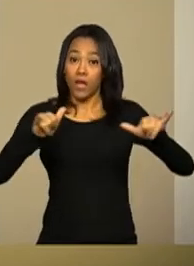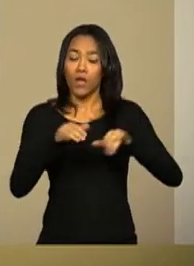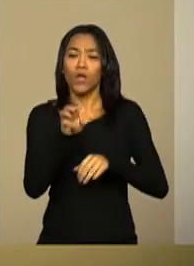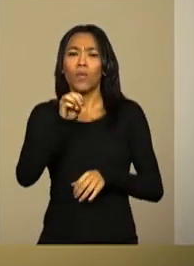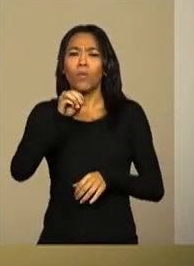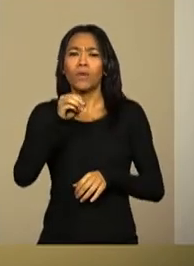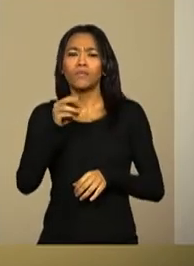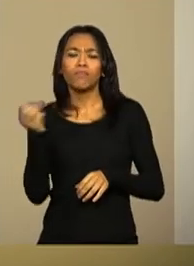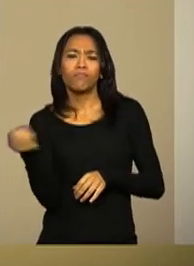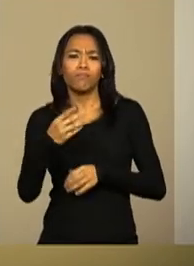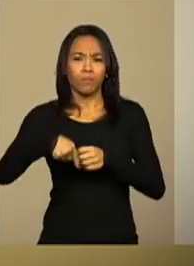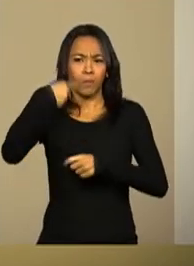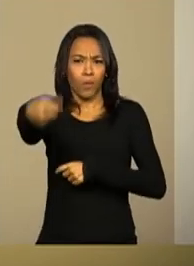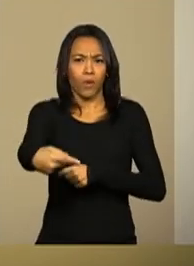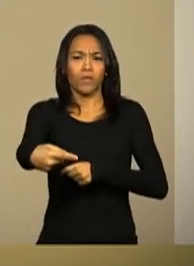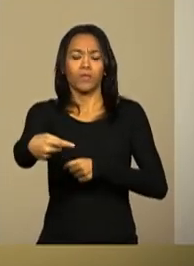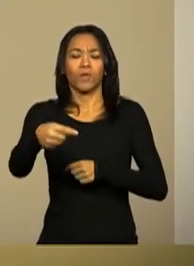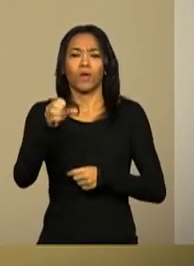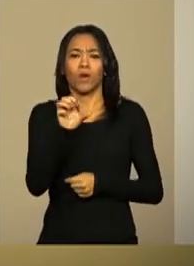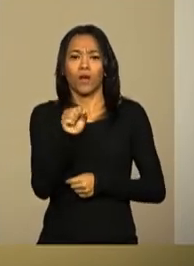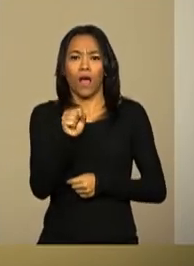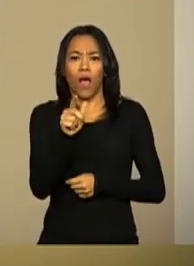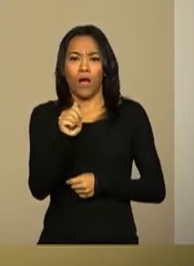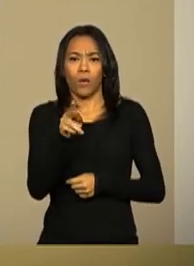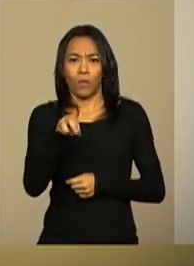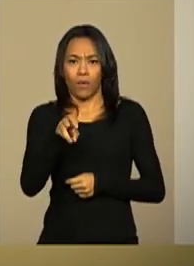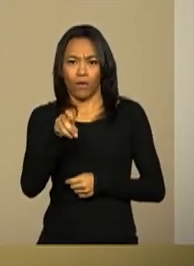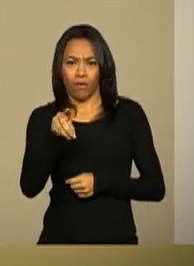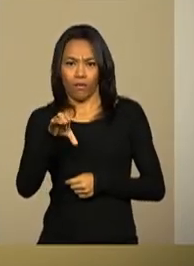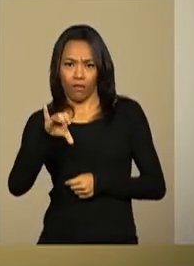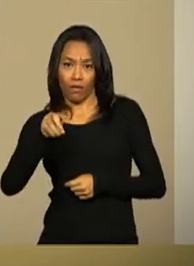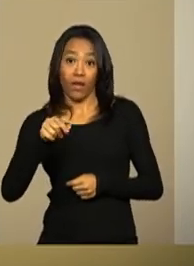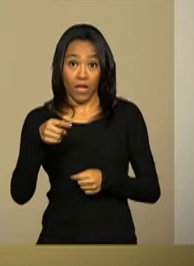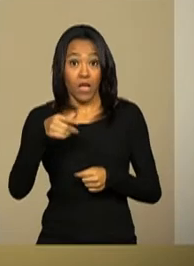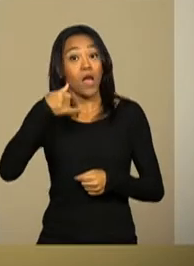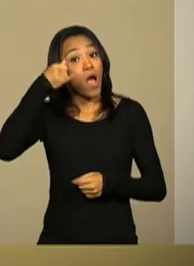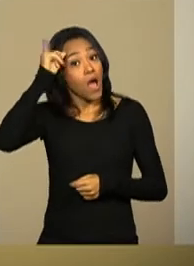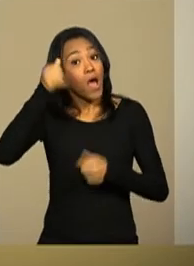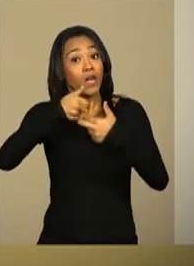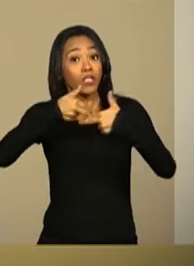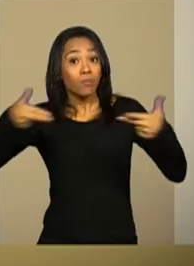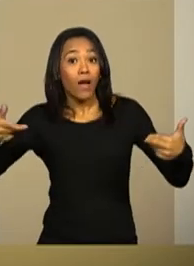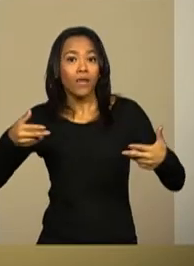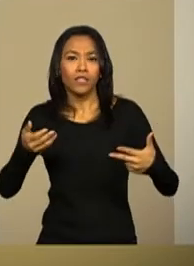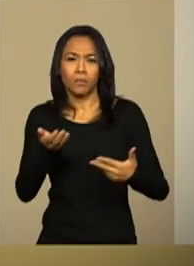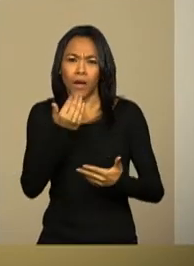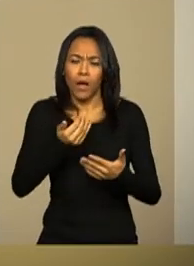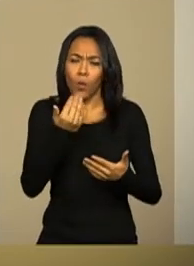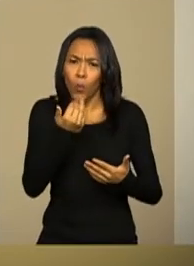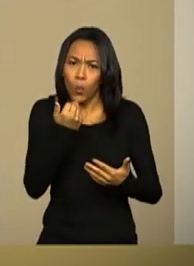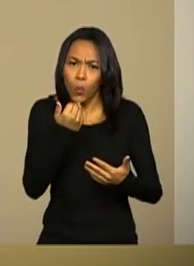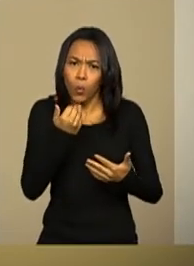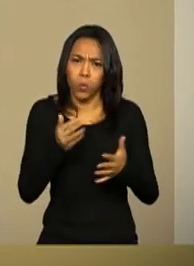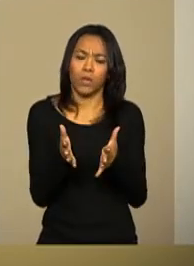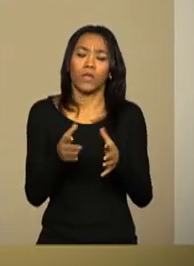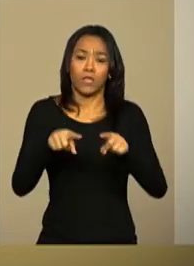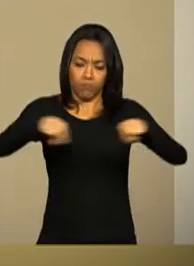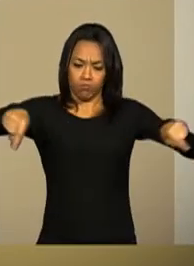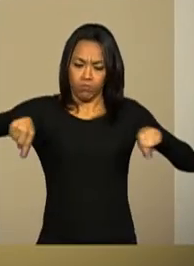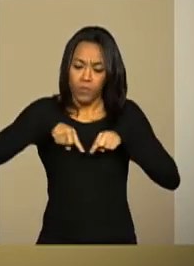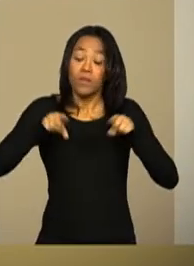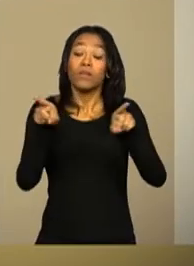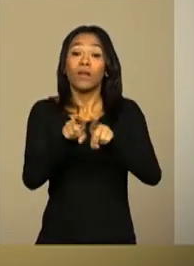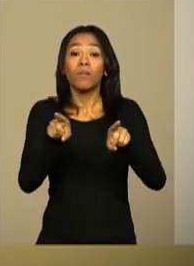pecuário para o próximo período é que nós vamos financiar aquisição de animais para engorda em confinamento Além